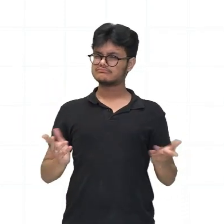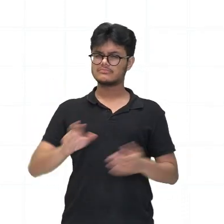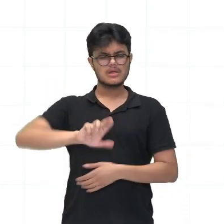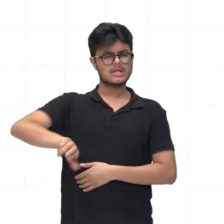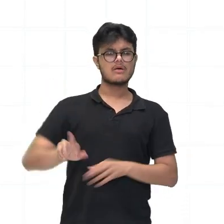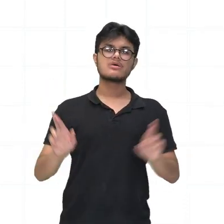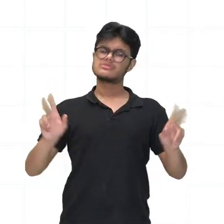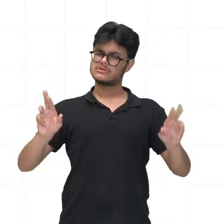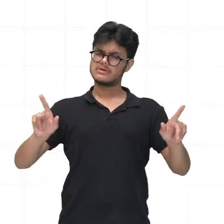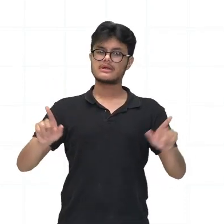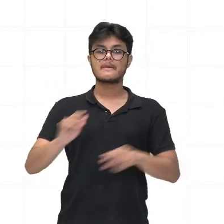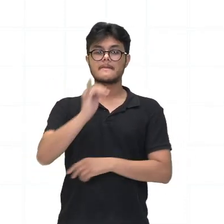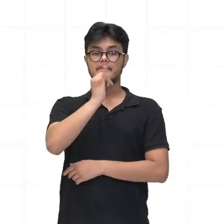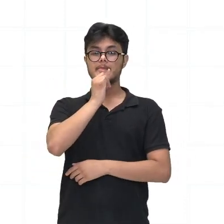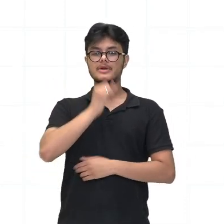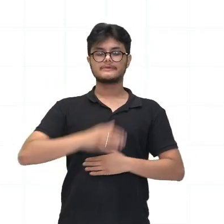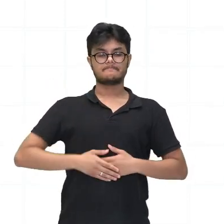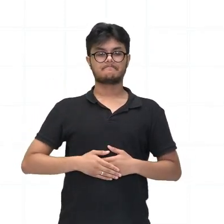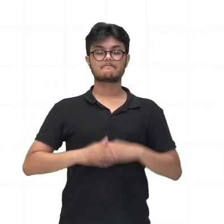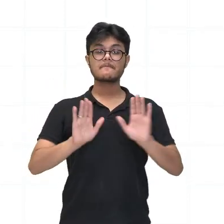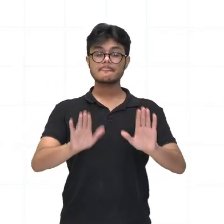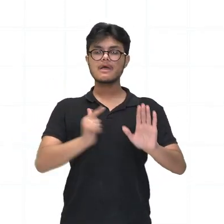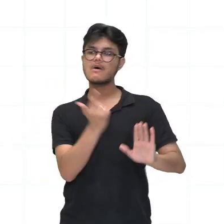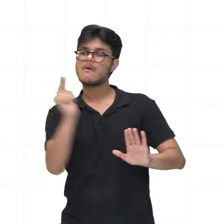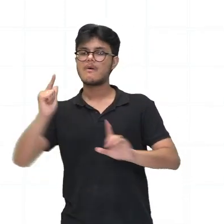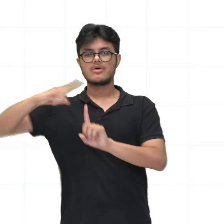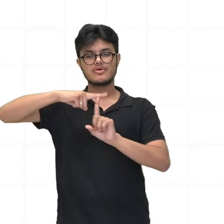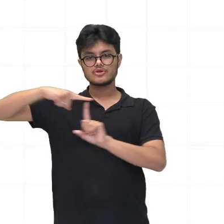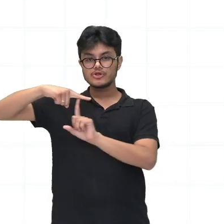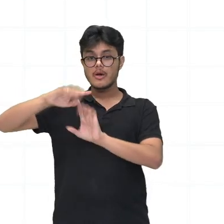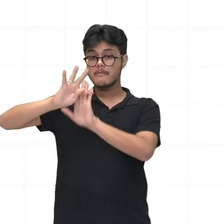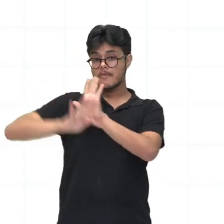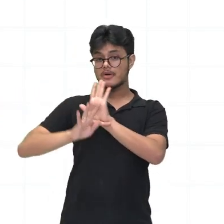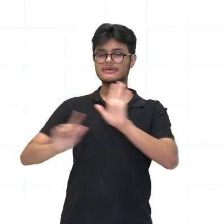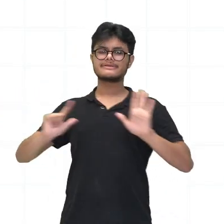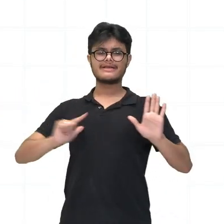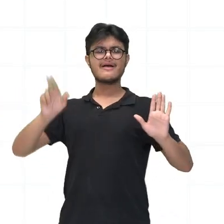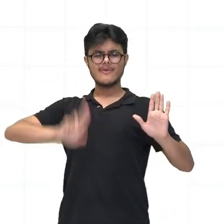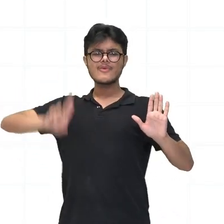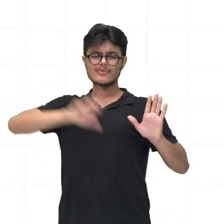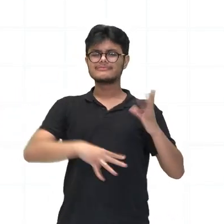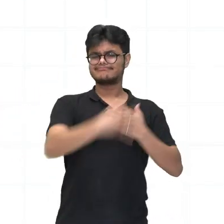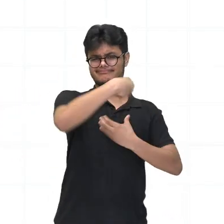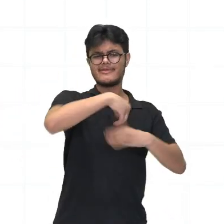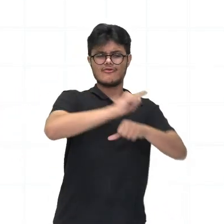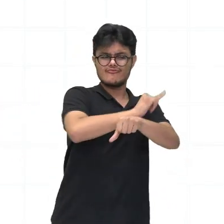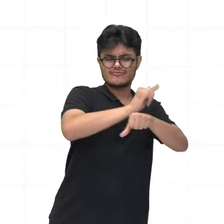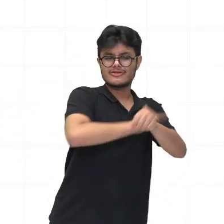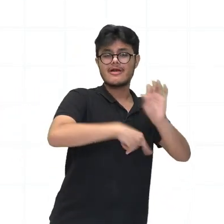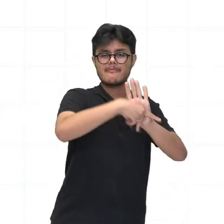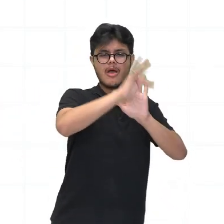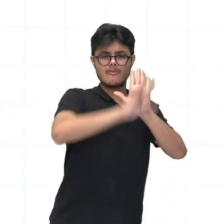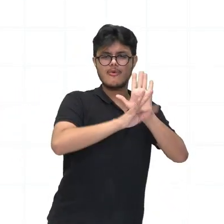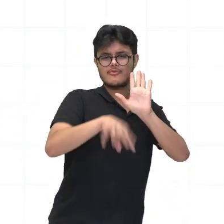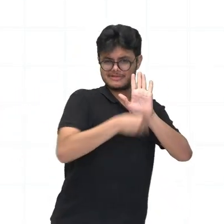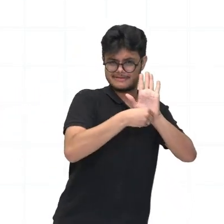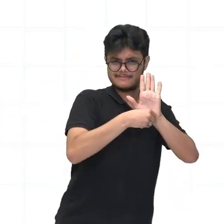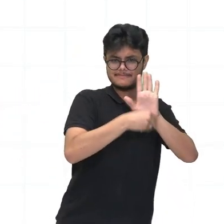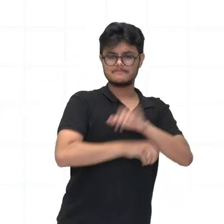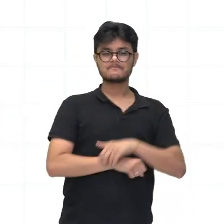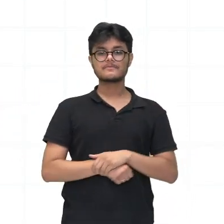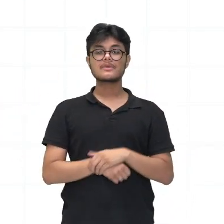Não, aviso a vocês que não. Outros gêneros textuais e literários podem sim fazer uso das figuras de